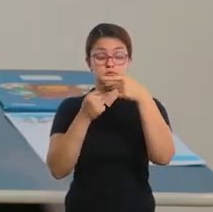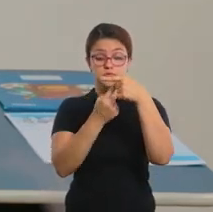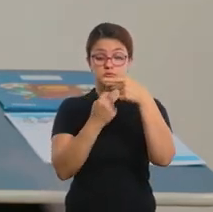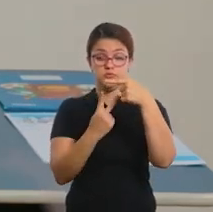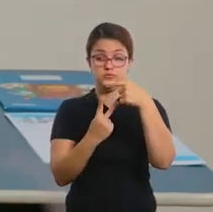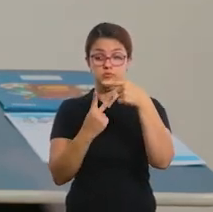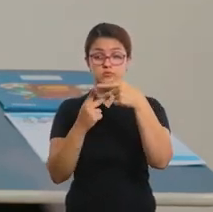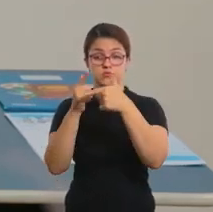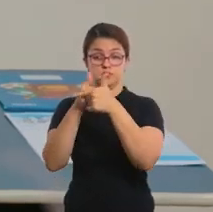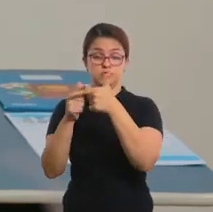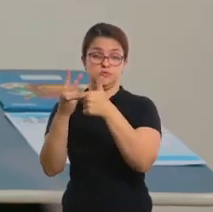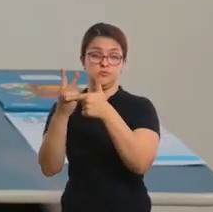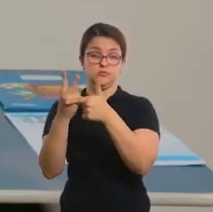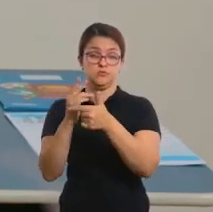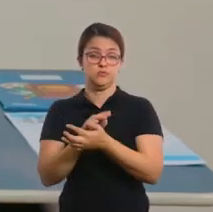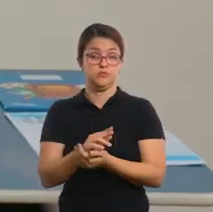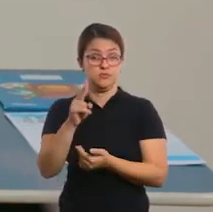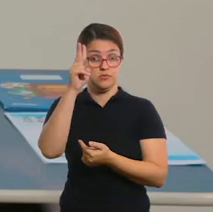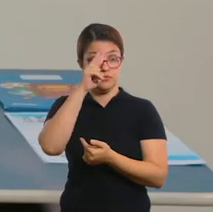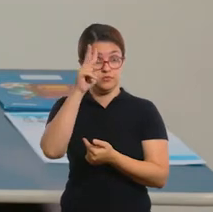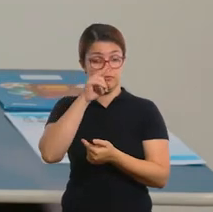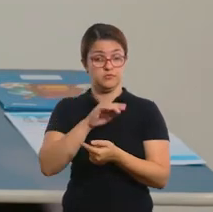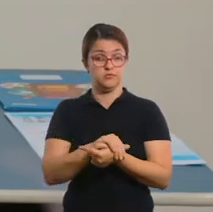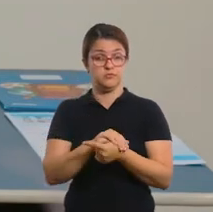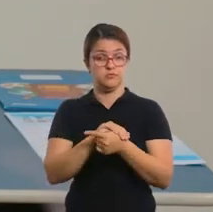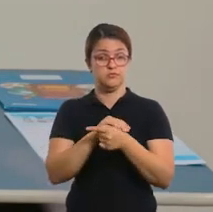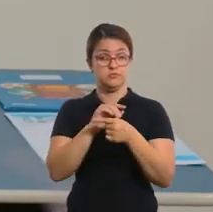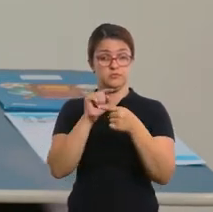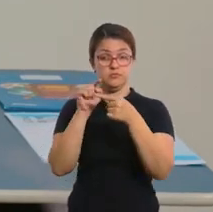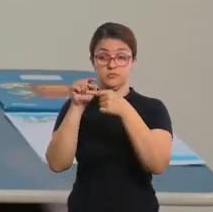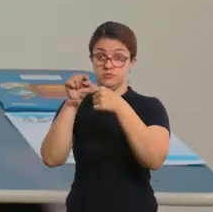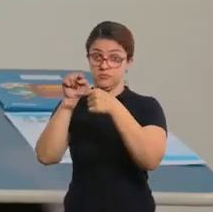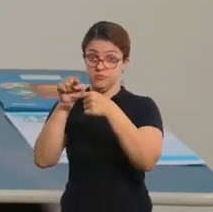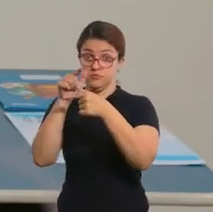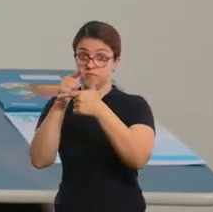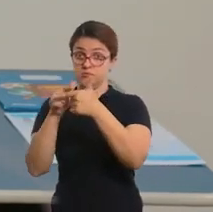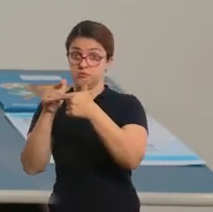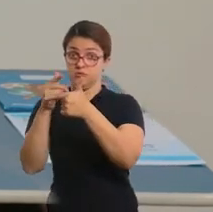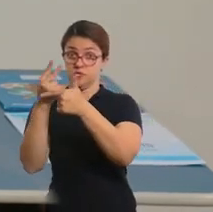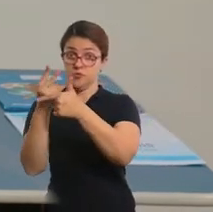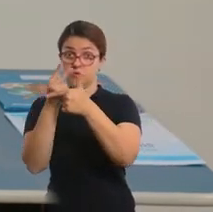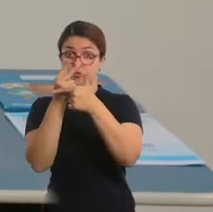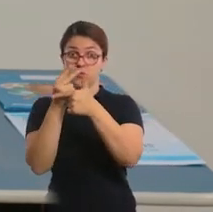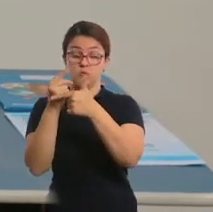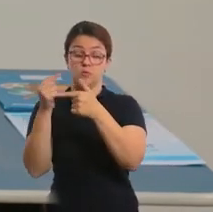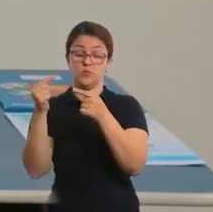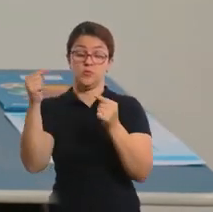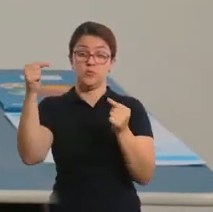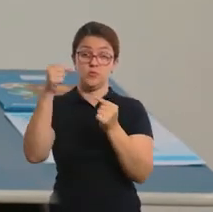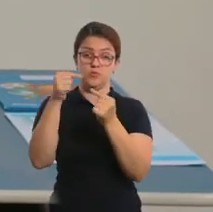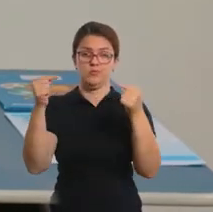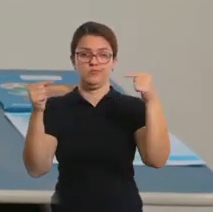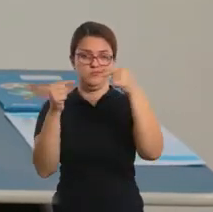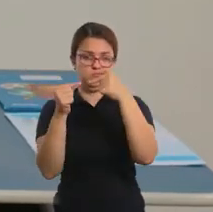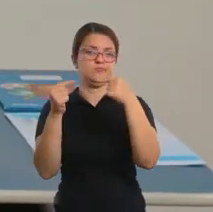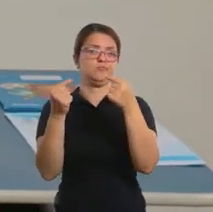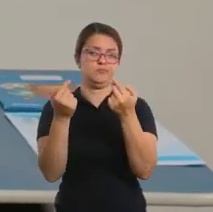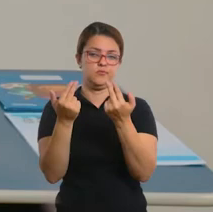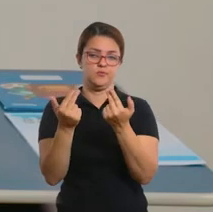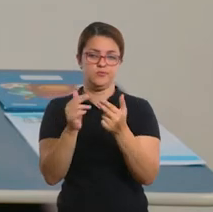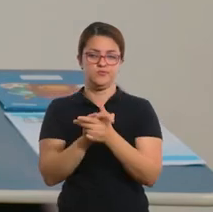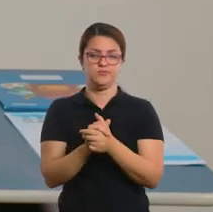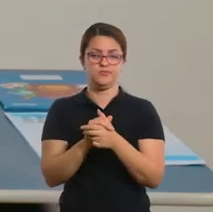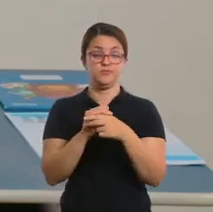gente tem que dividir o numerador e o denominador pelo mesmo número. Então, nós vamos dividir